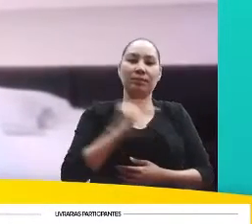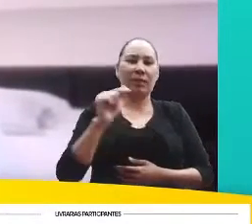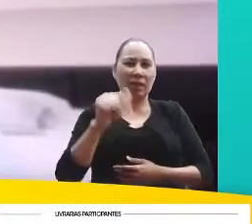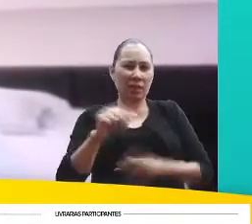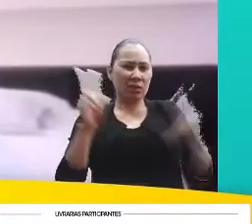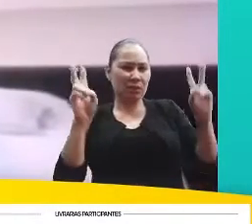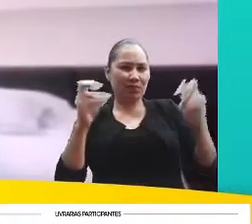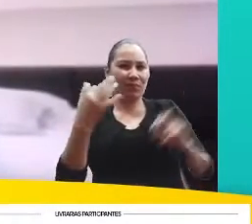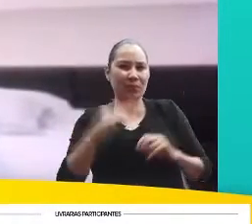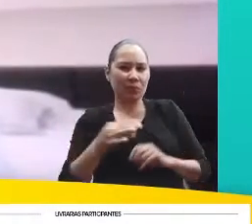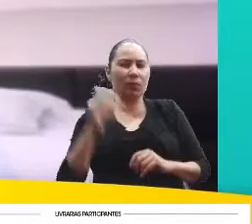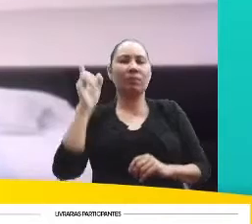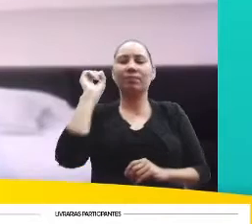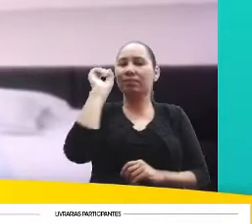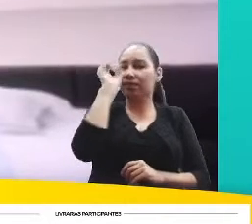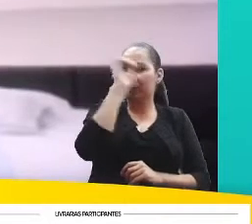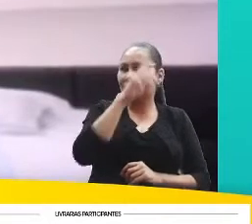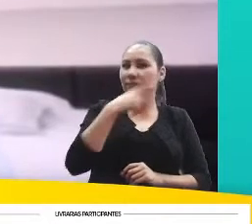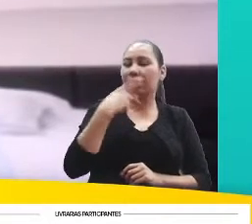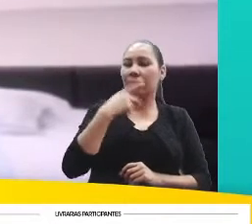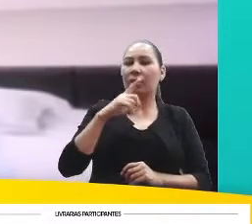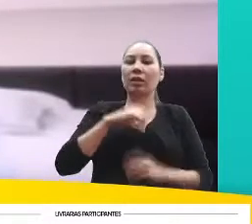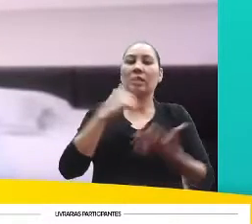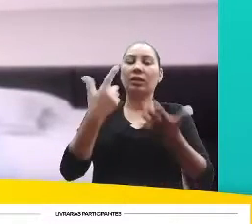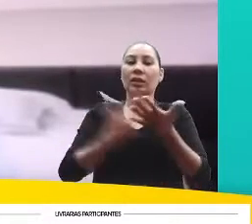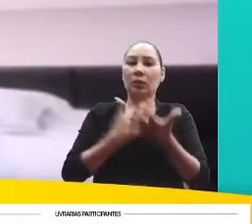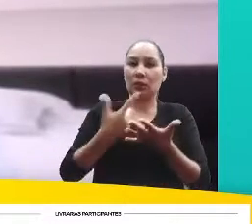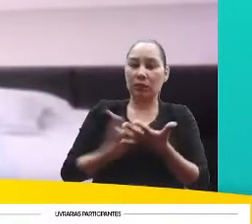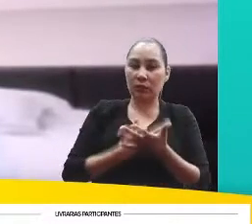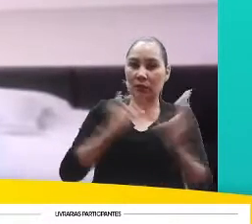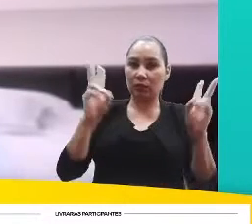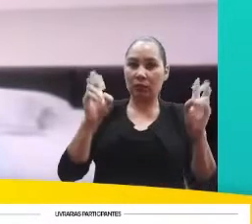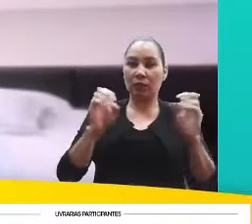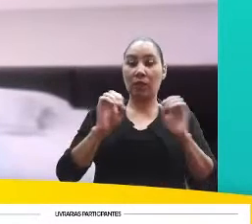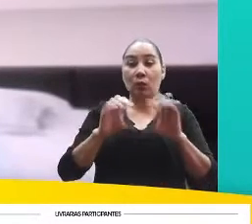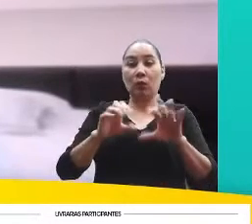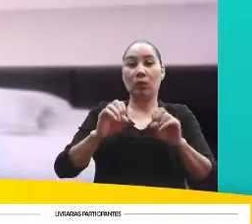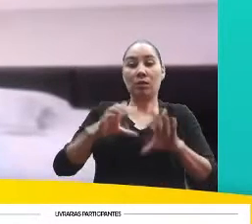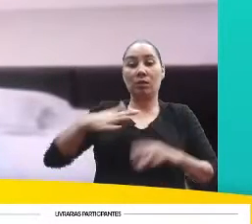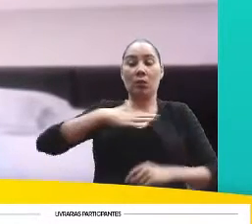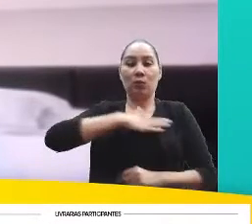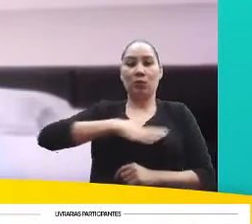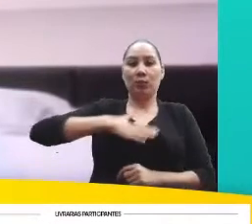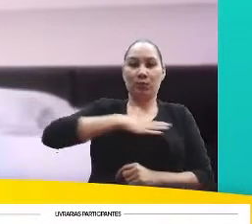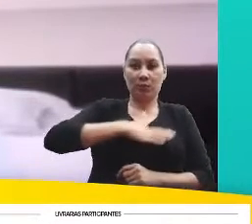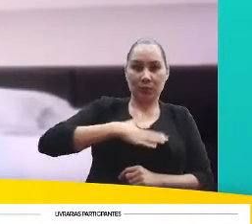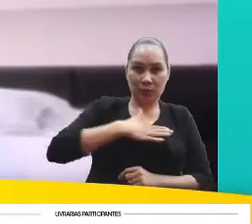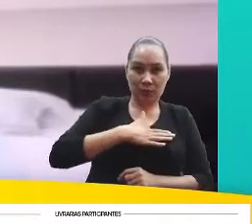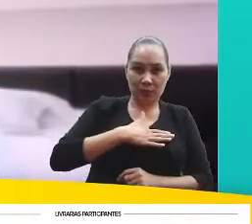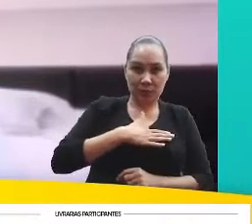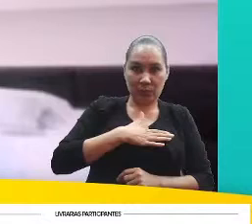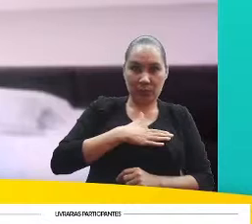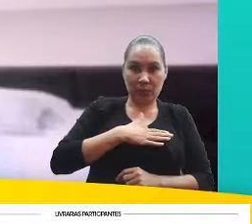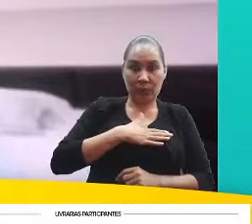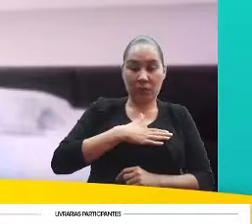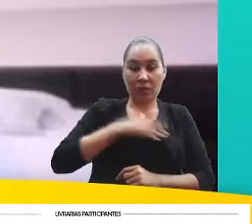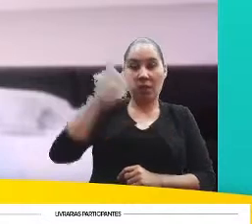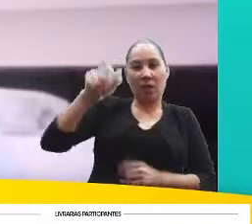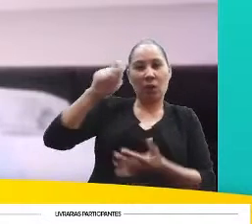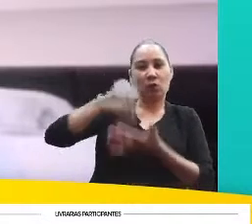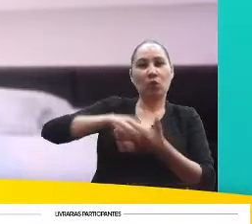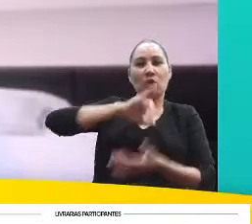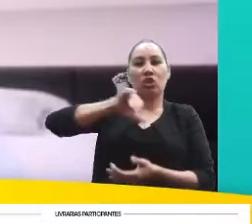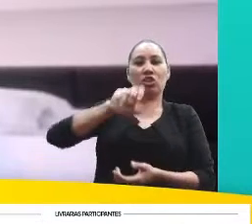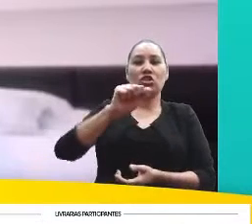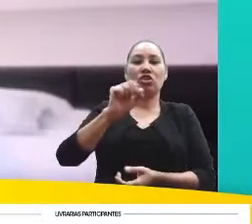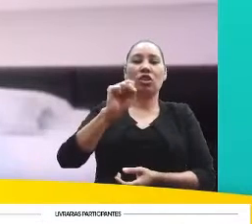complicada, Bruno, e é tão complicada que tem um livro chamado Educação dos Sentimentos, foi escrito pelo Jason de Camargo. Jason de Camargo